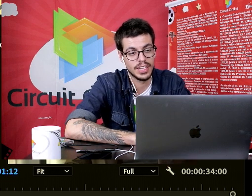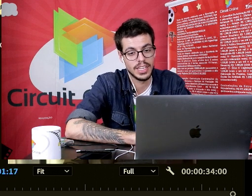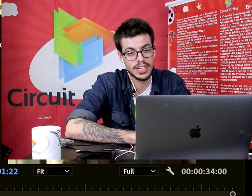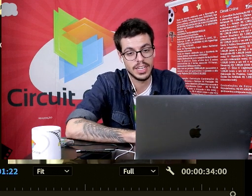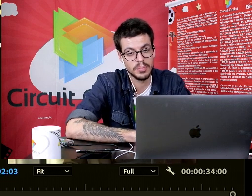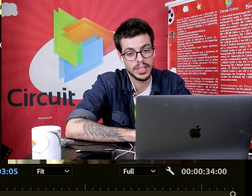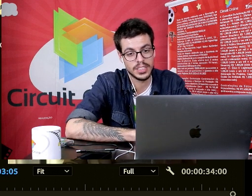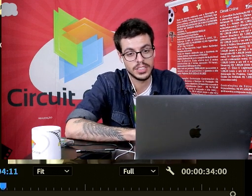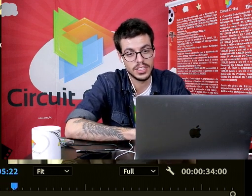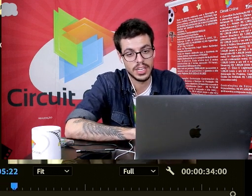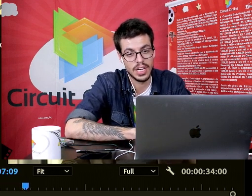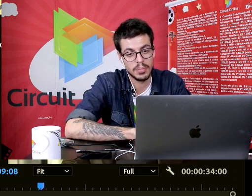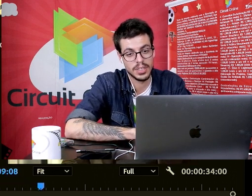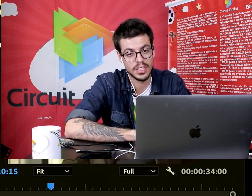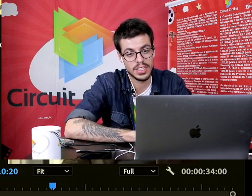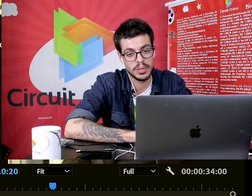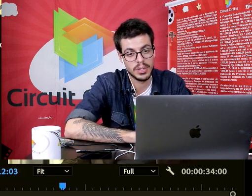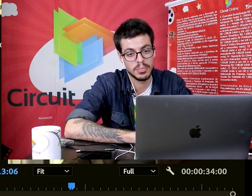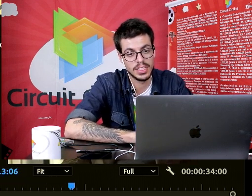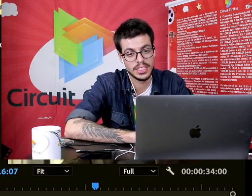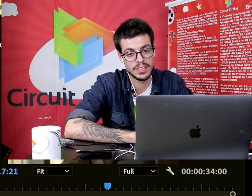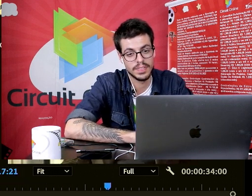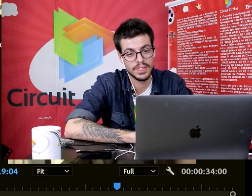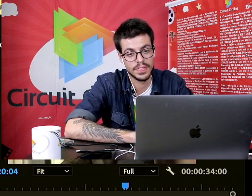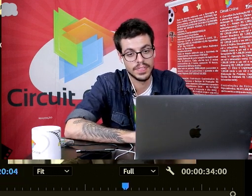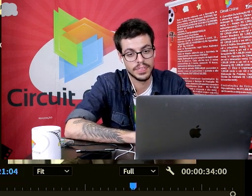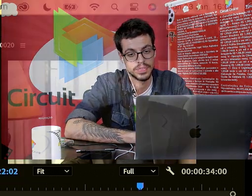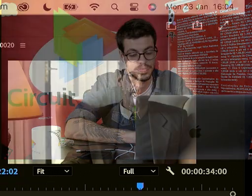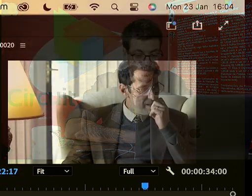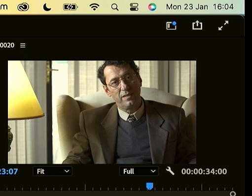vai lentamente abrindo a câmera, beleza?